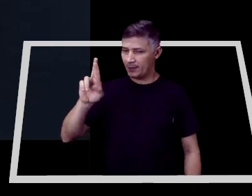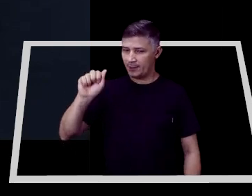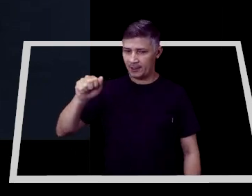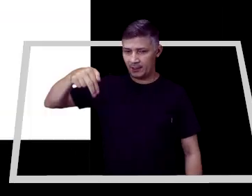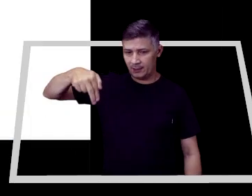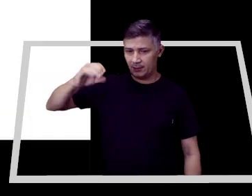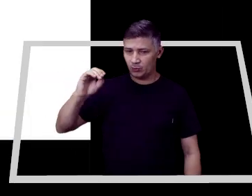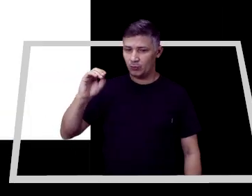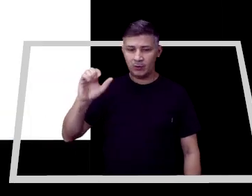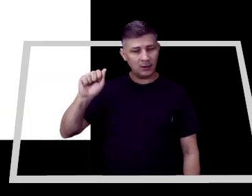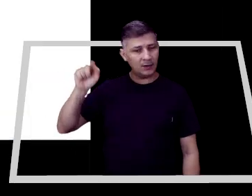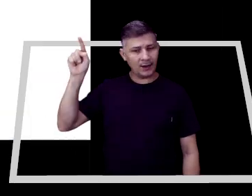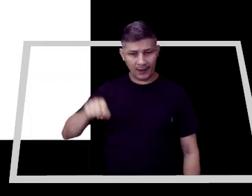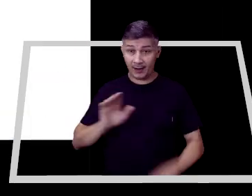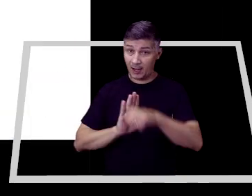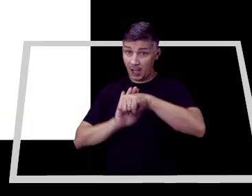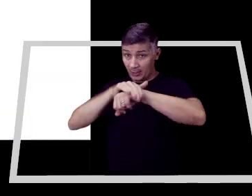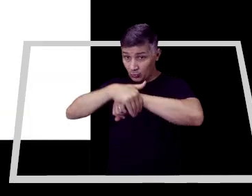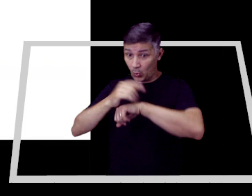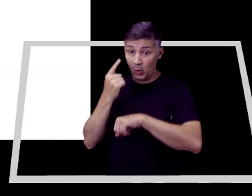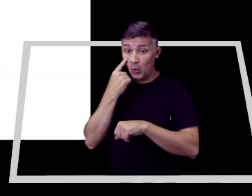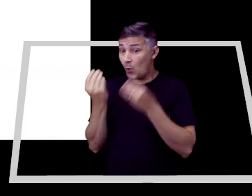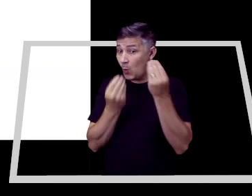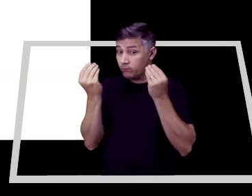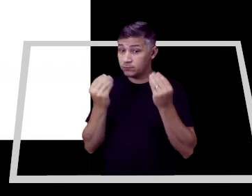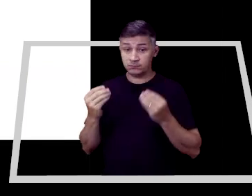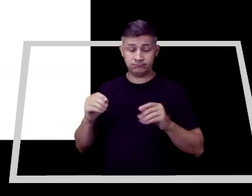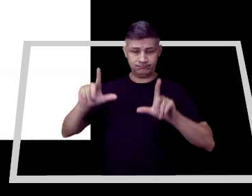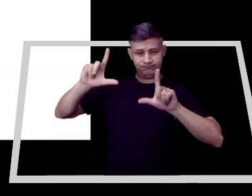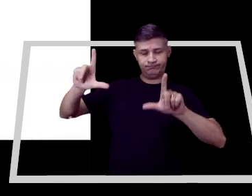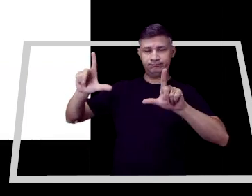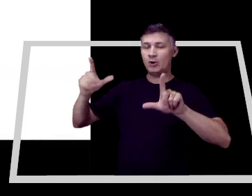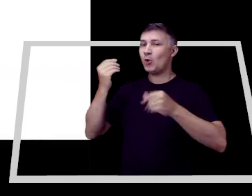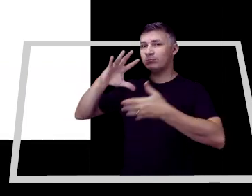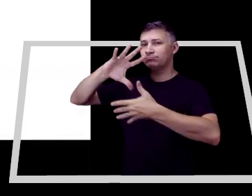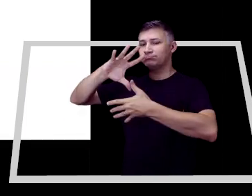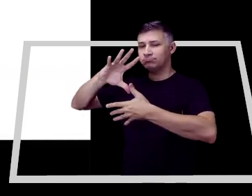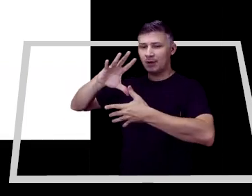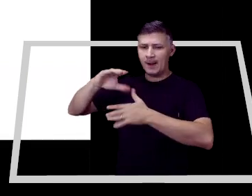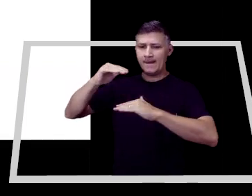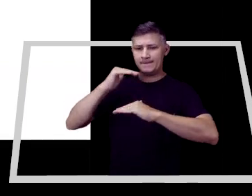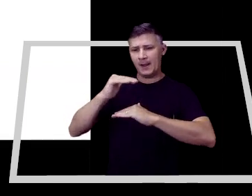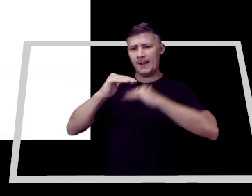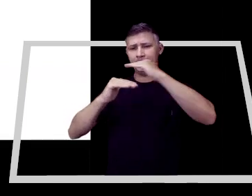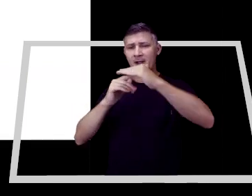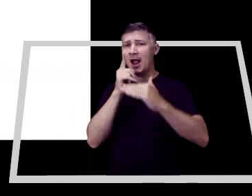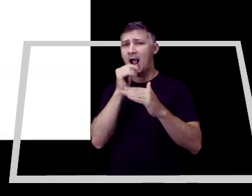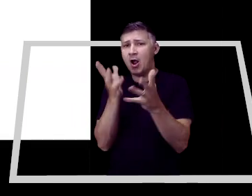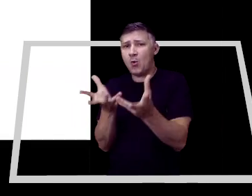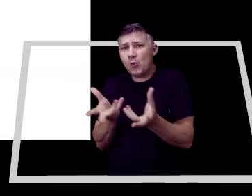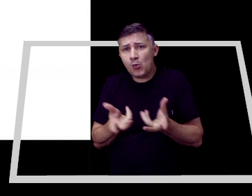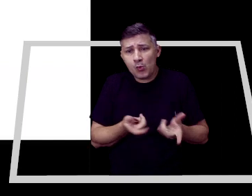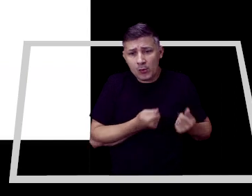Paranoá à noite. Essas eram um pouco algumas das pranchas, né, que eram as camadas, né,